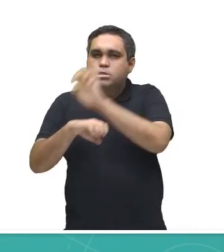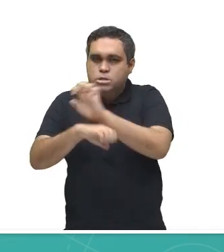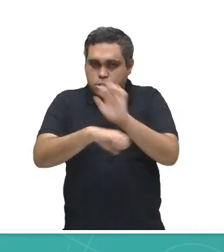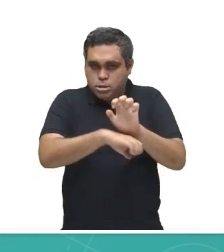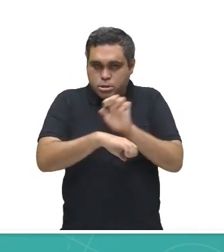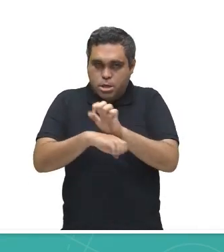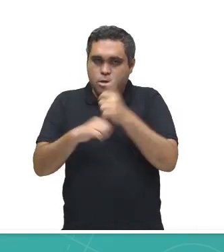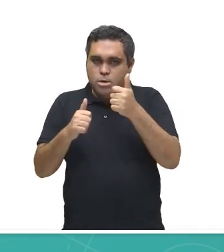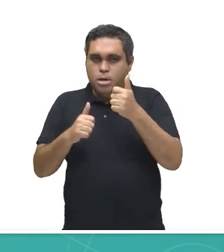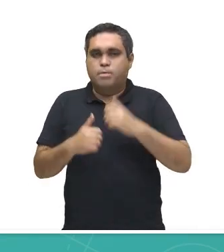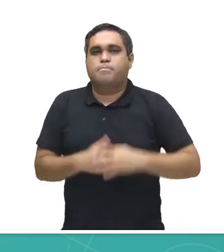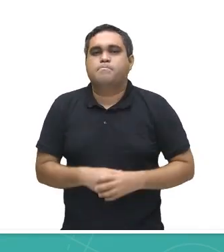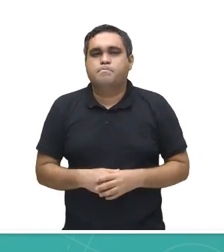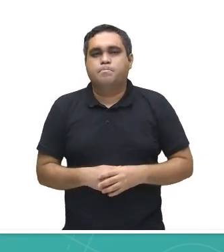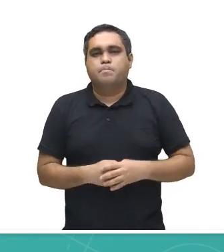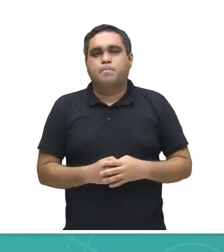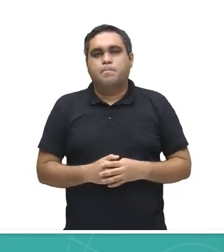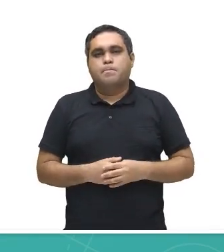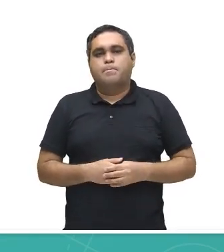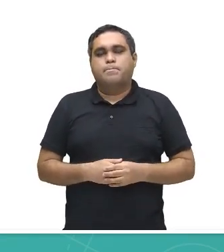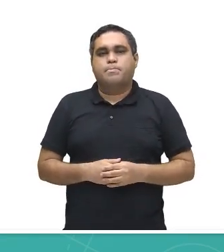Curumim. É com vocês.